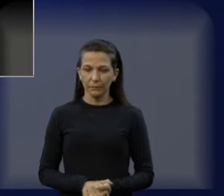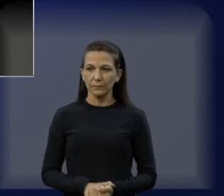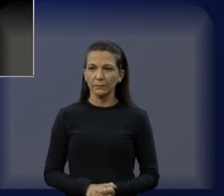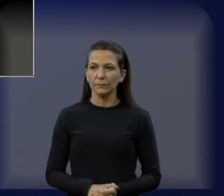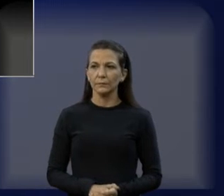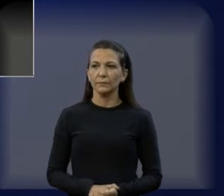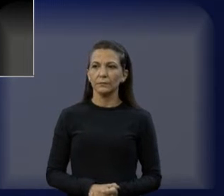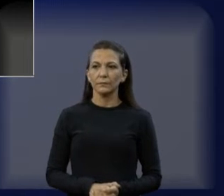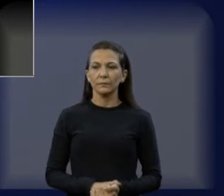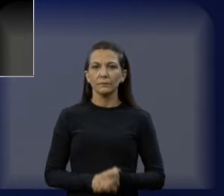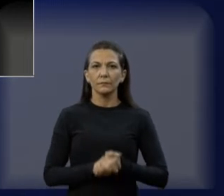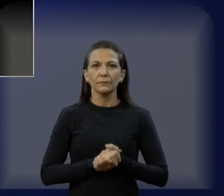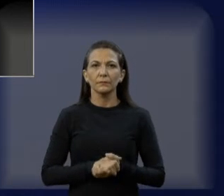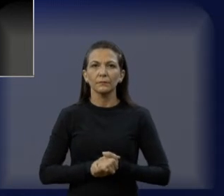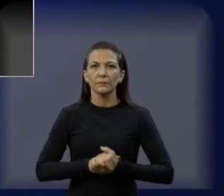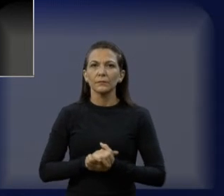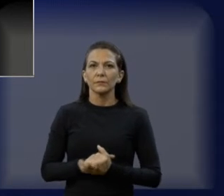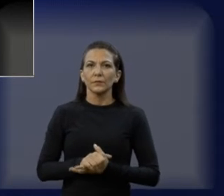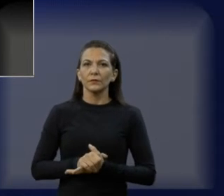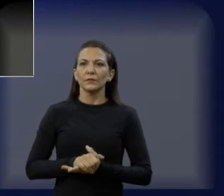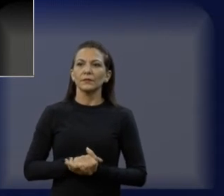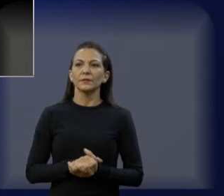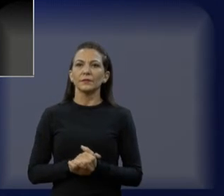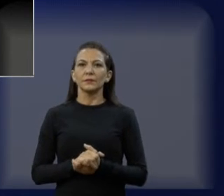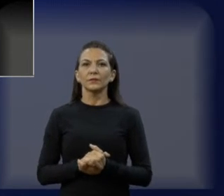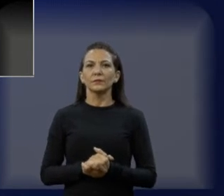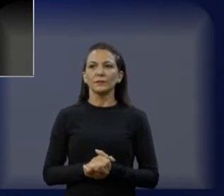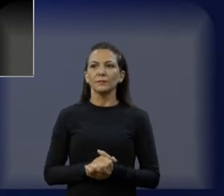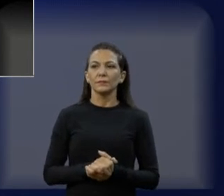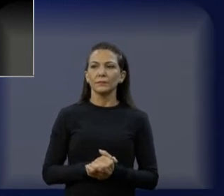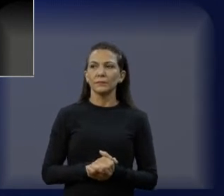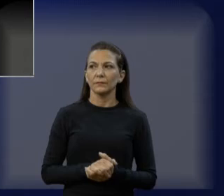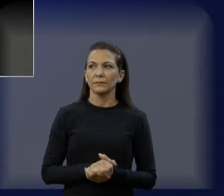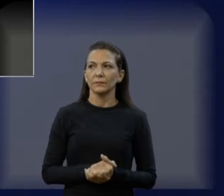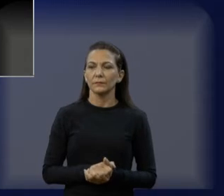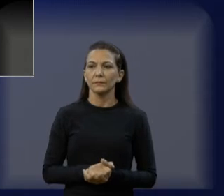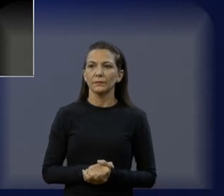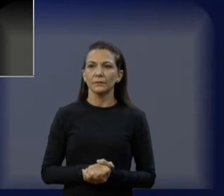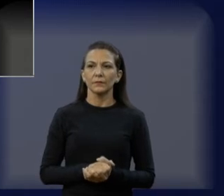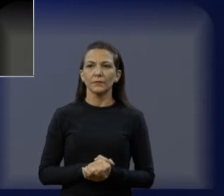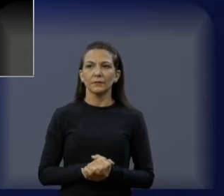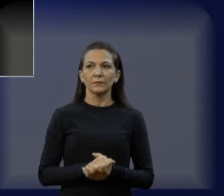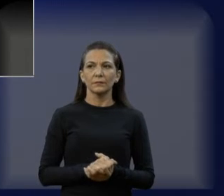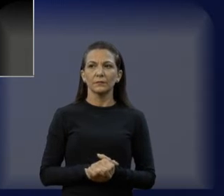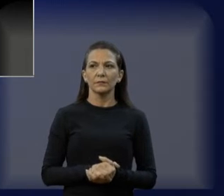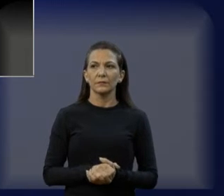e o rápido mas não avisa a fazer